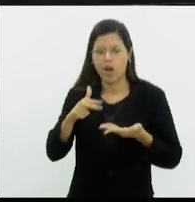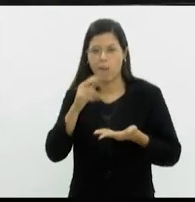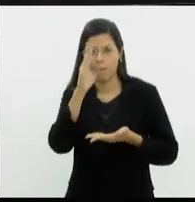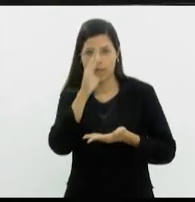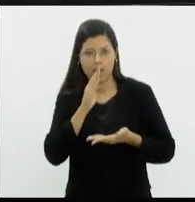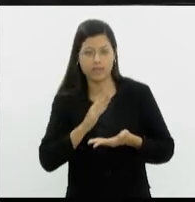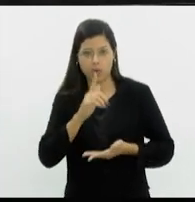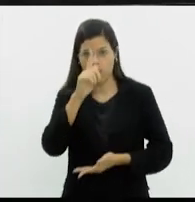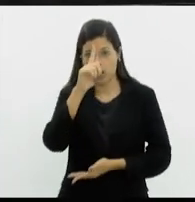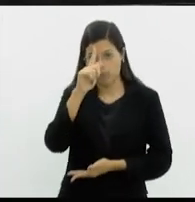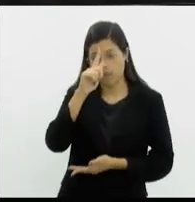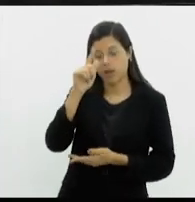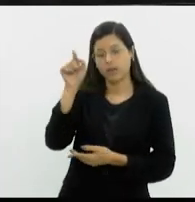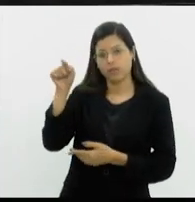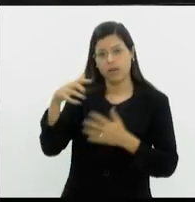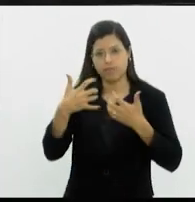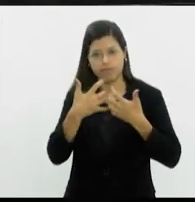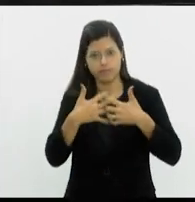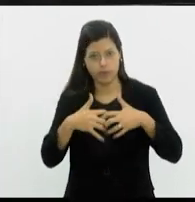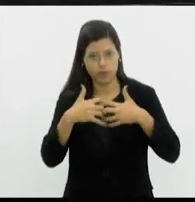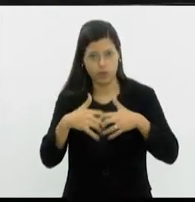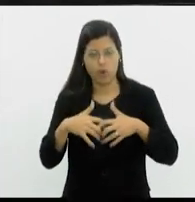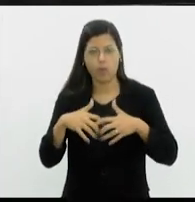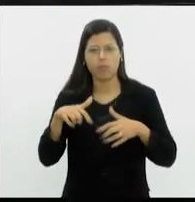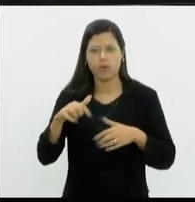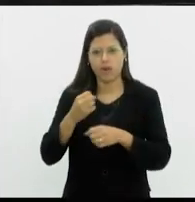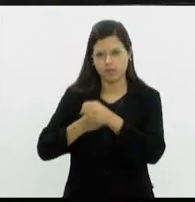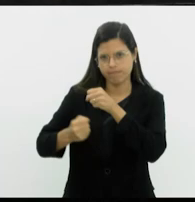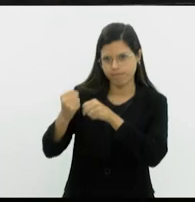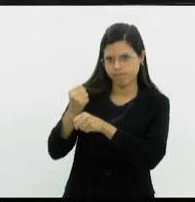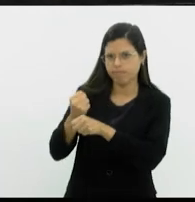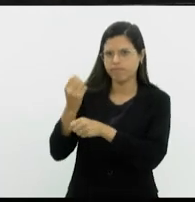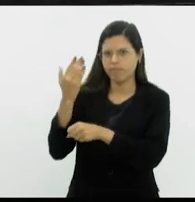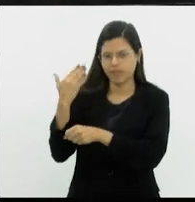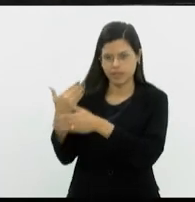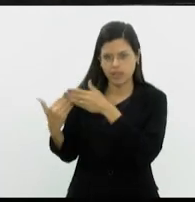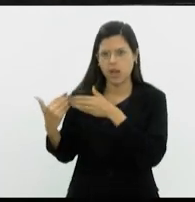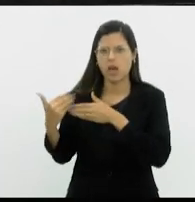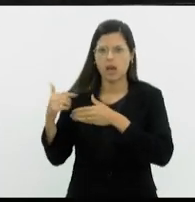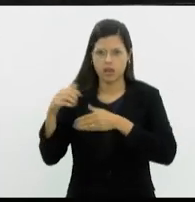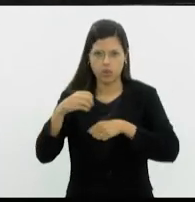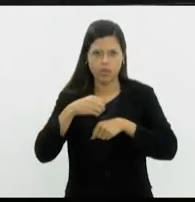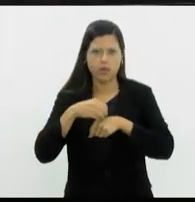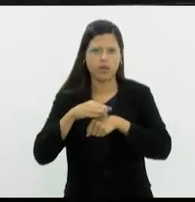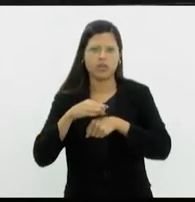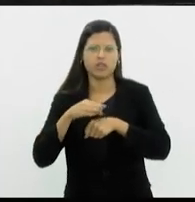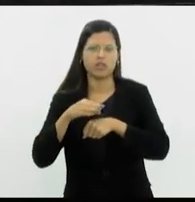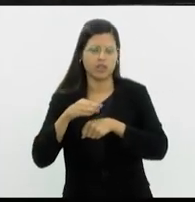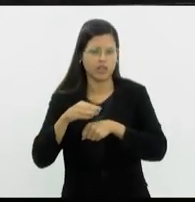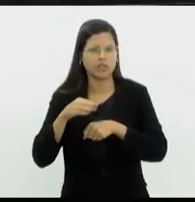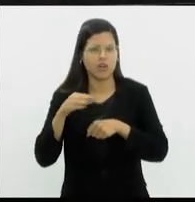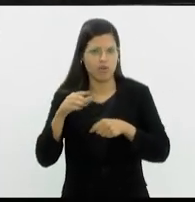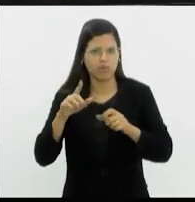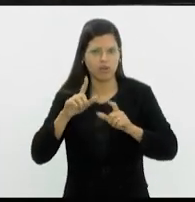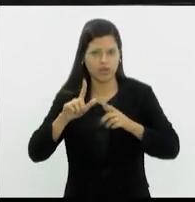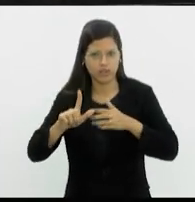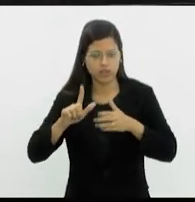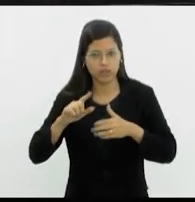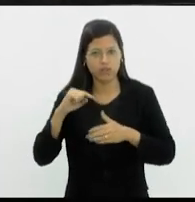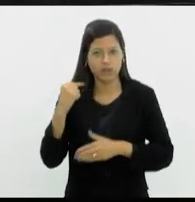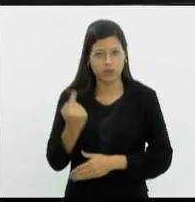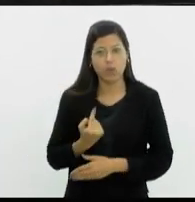que existe em Petrópolis, implementada no ano passado, através de uma indicação legislativa nossa, que existe no